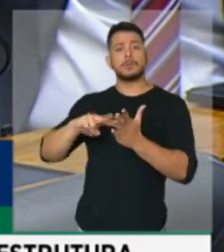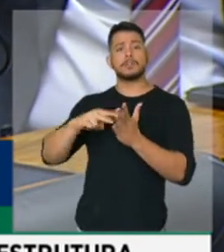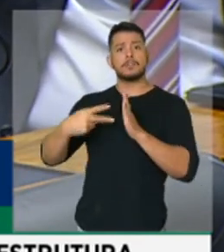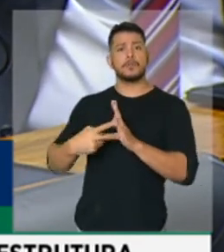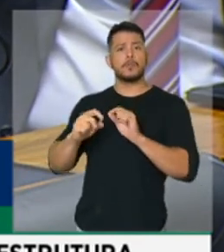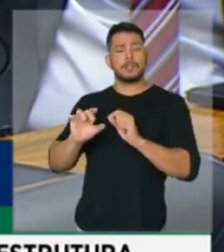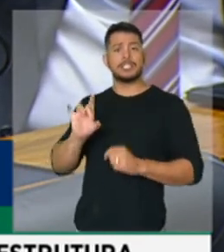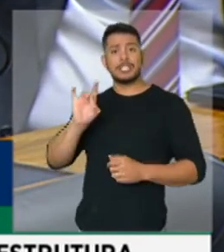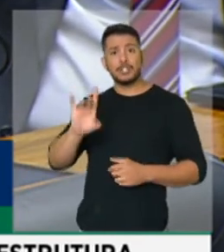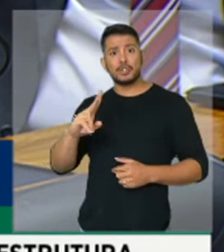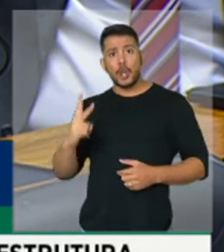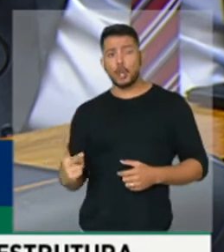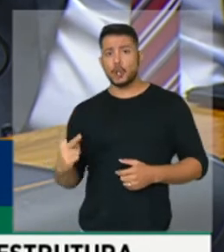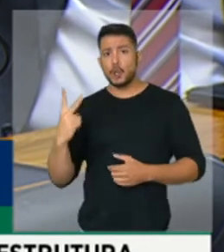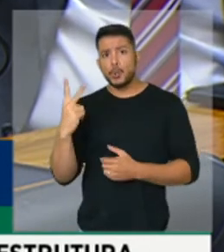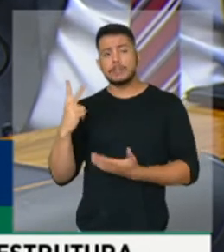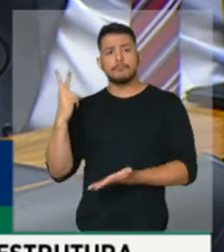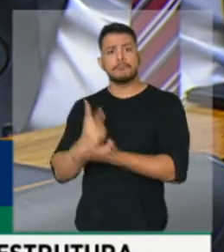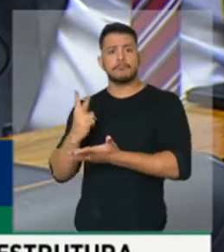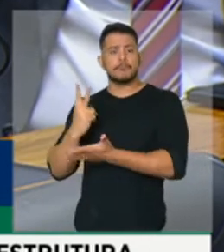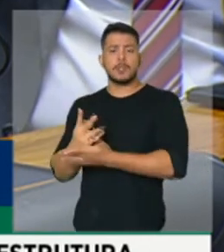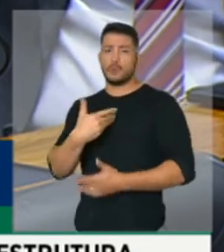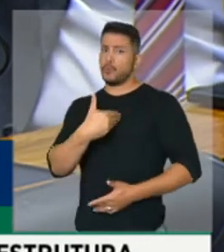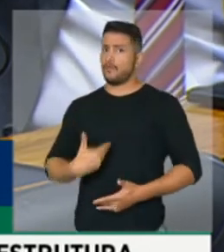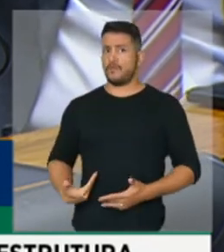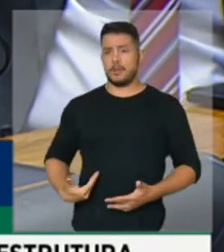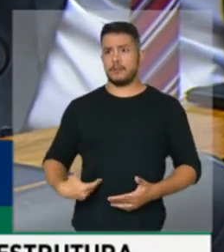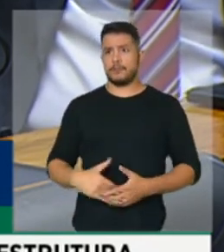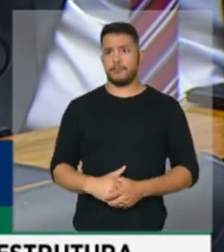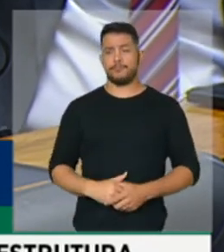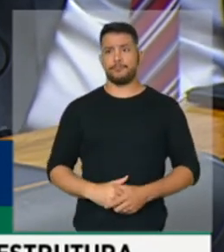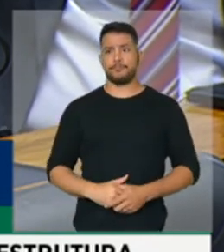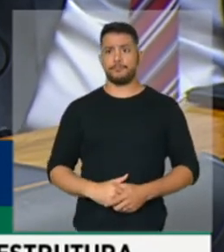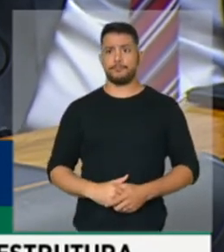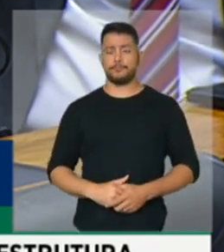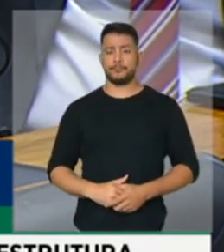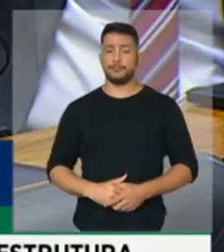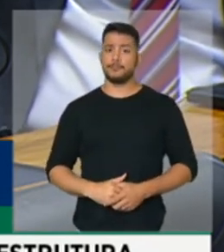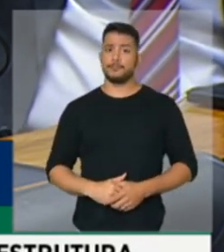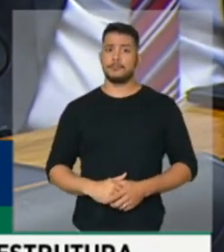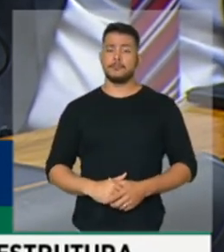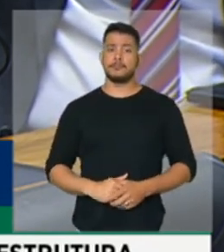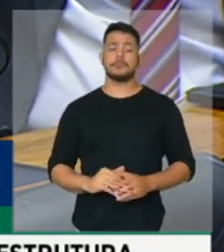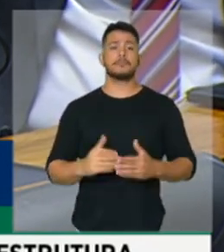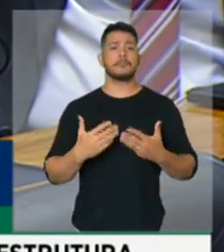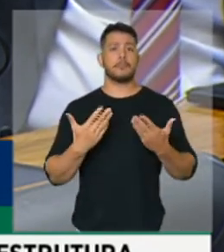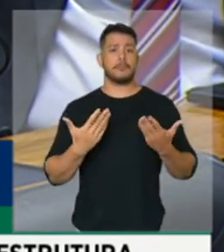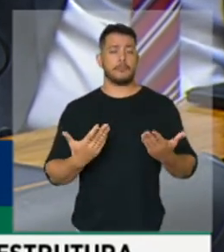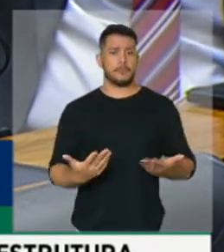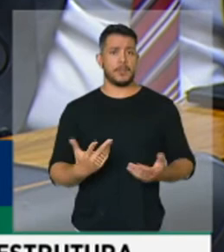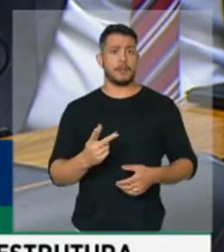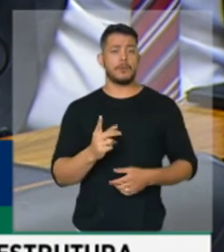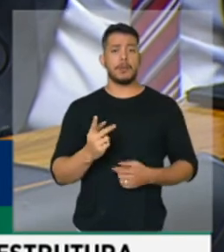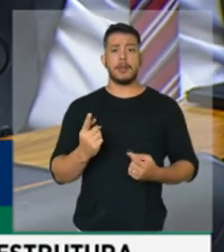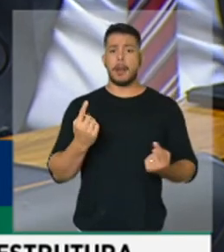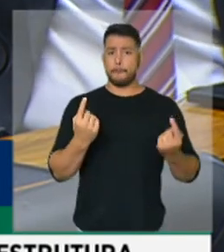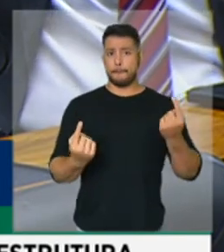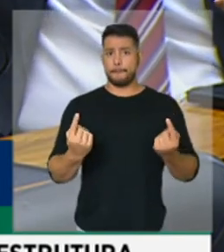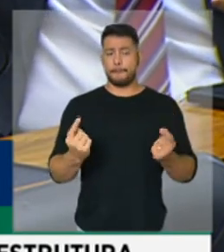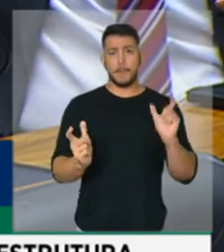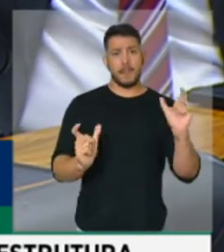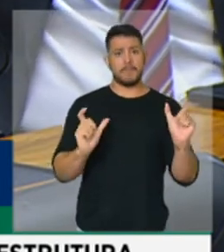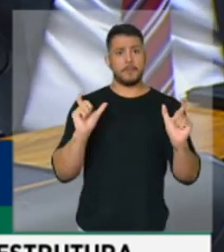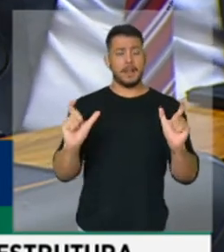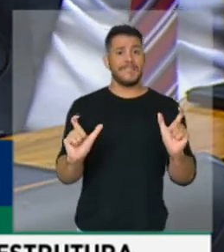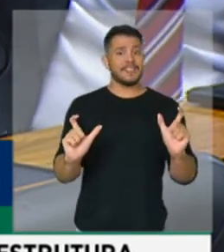subsidiárias permaneçam sob o controle do Estado e nenhuma outra. Resta evidente que esses dois advérbios produzem